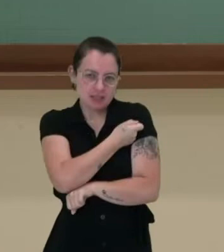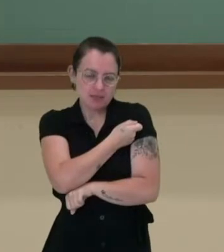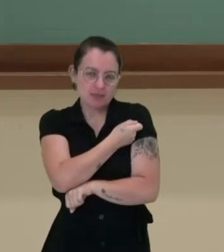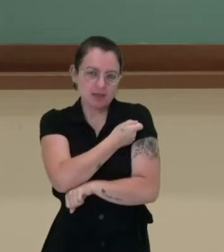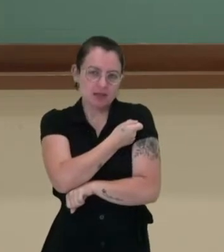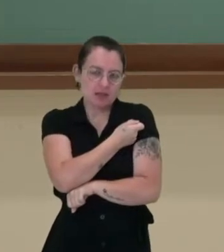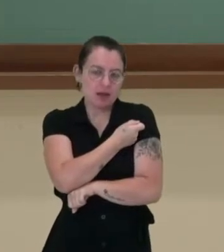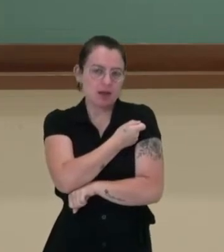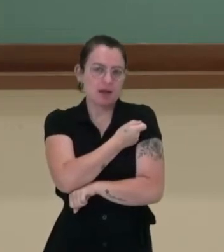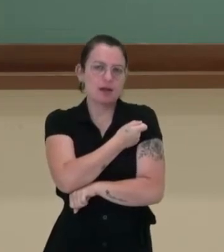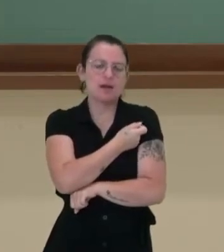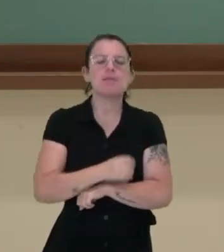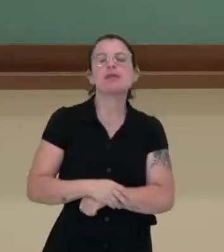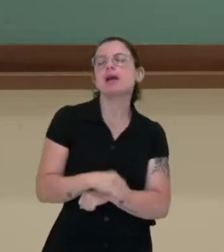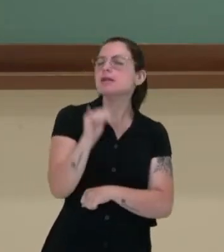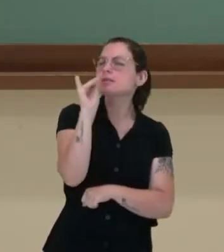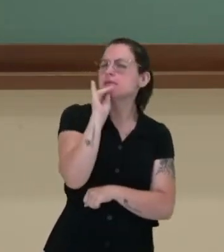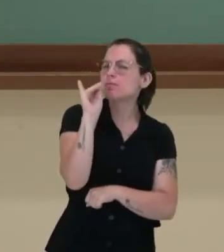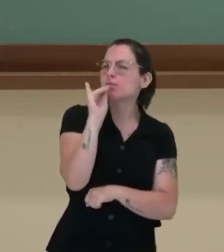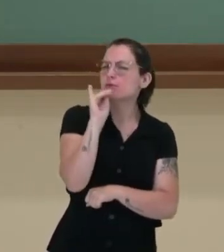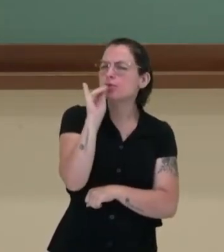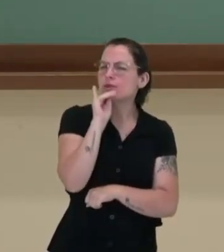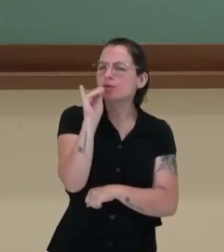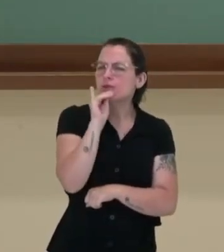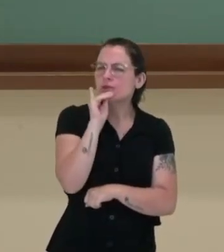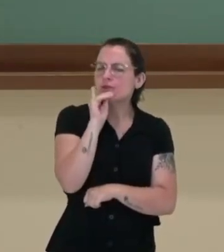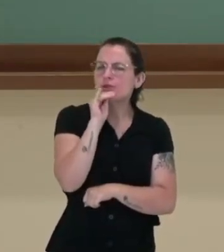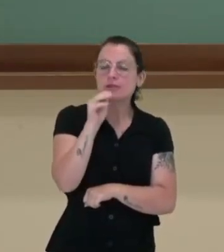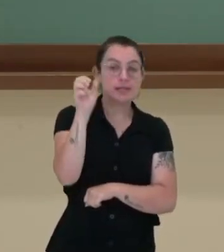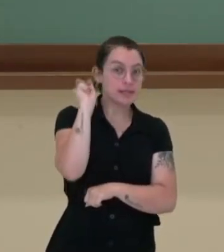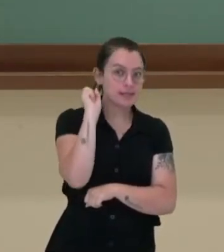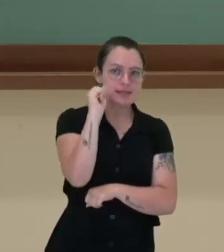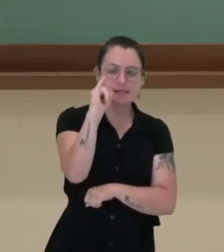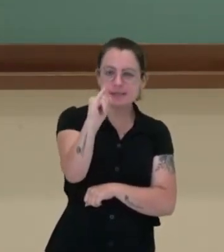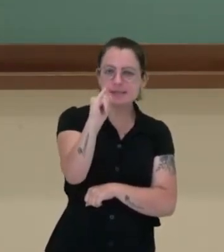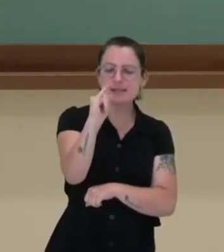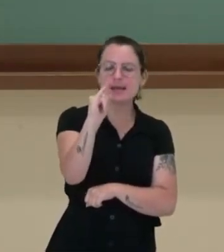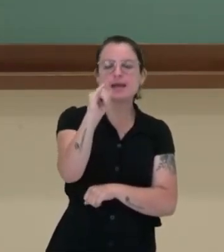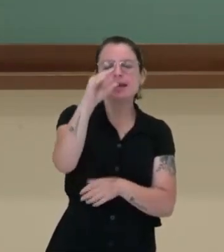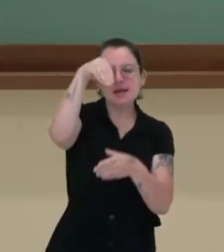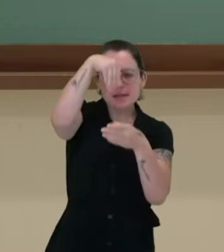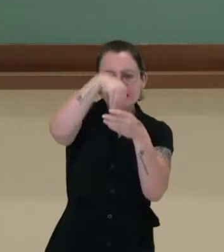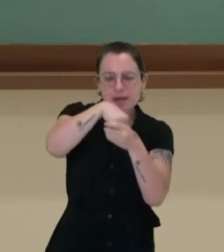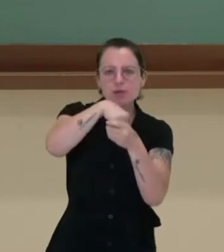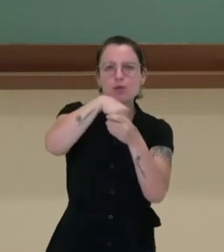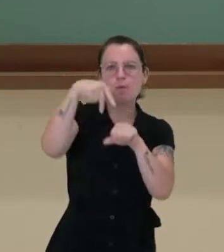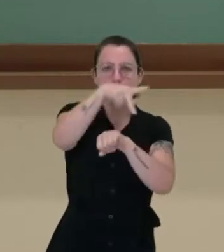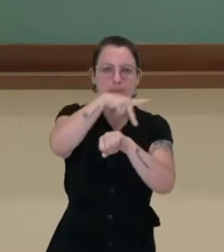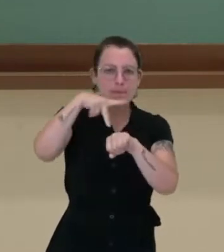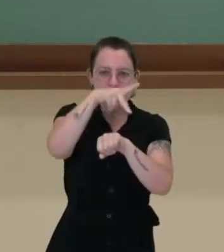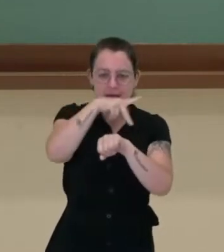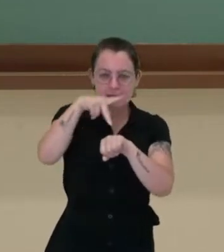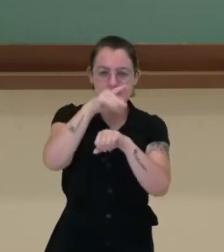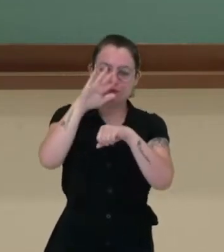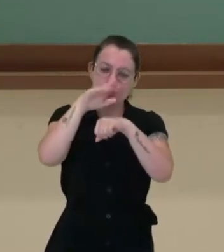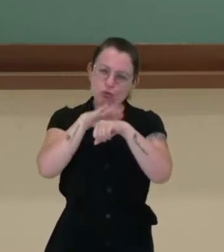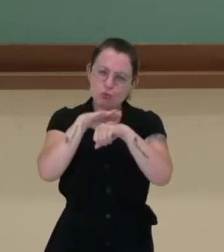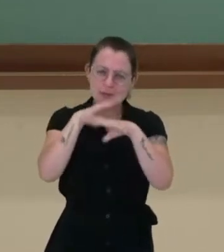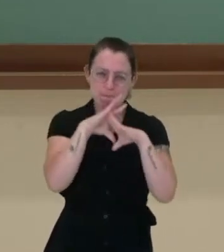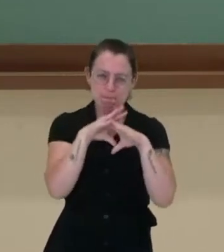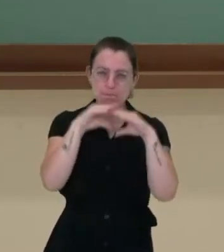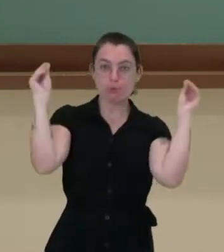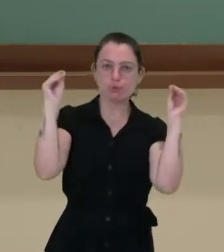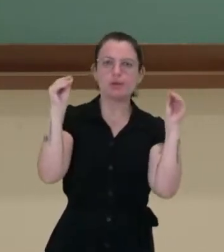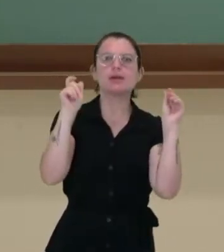momento que a doença apresenta-se erradicada, não aparece mais, as pessoas podem deixar de